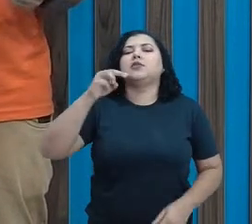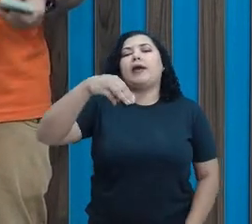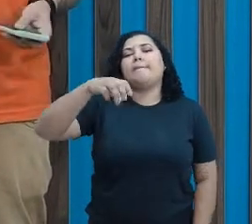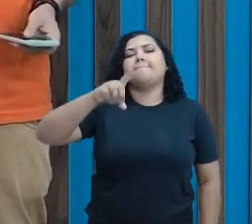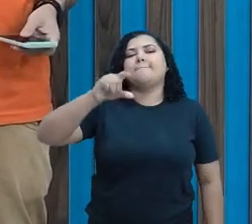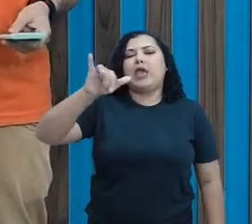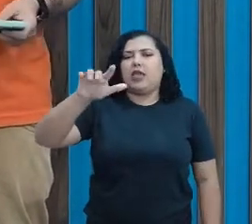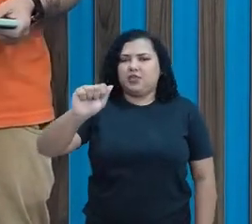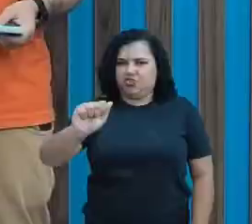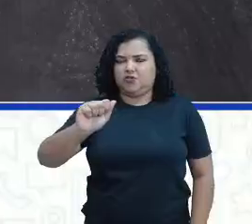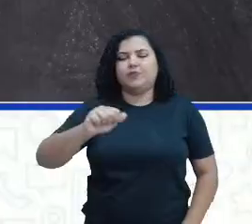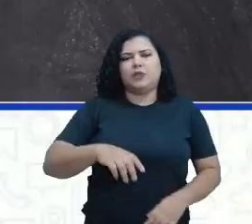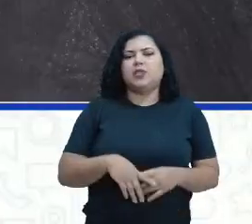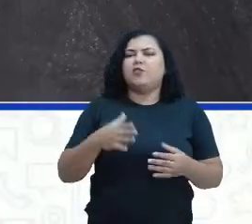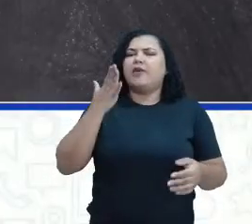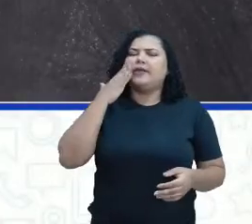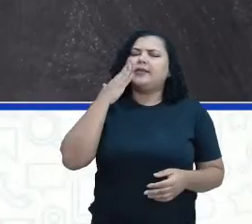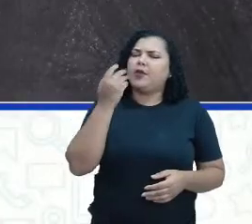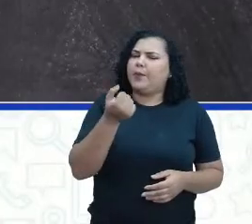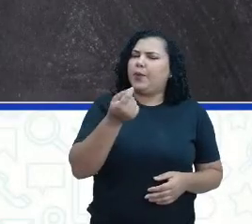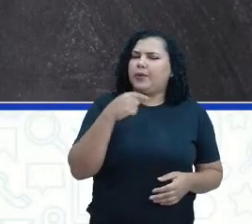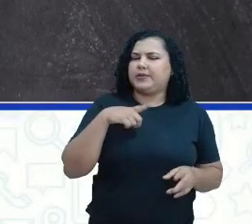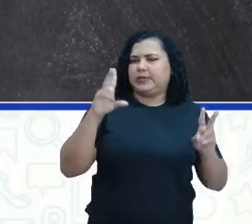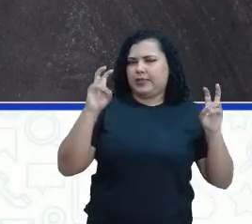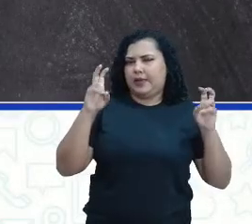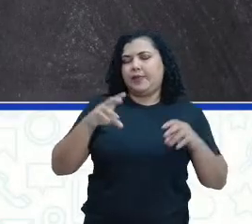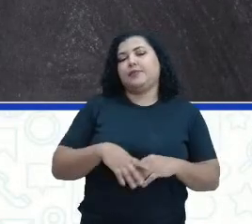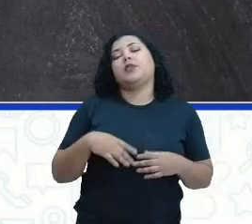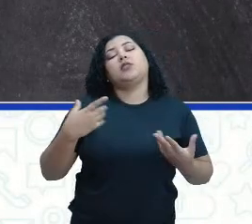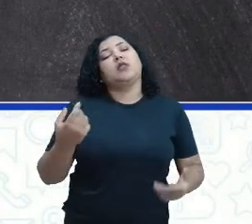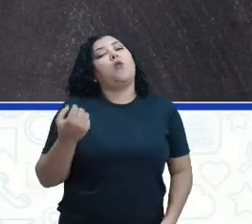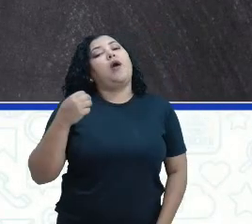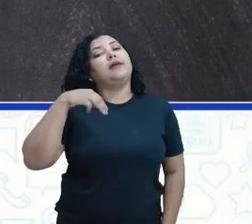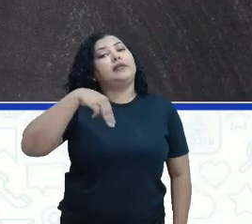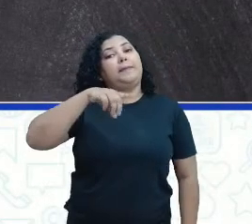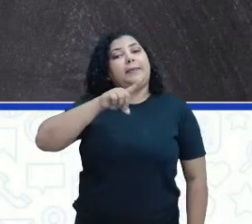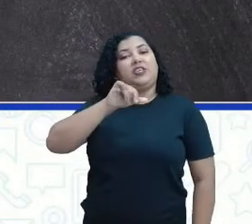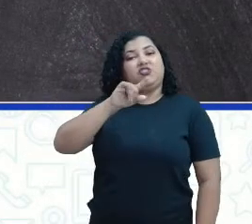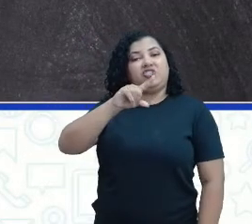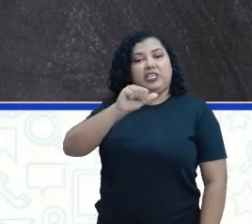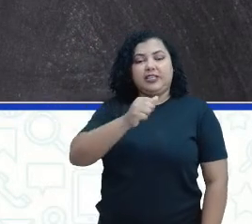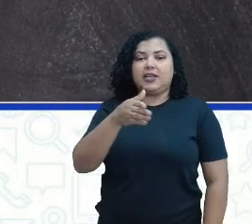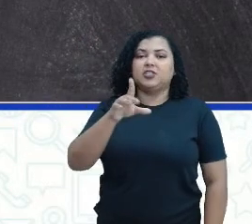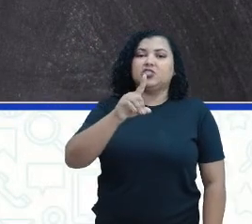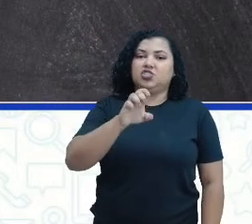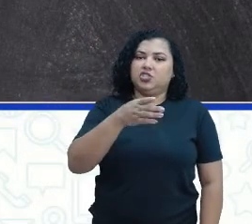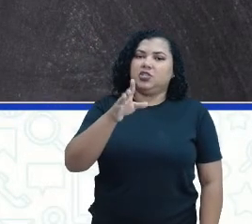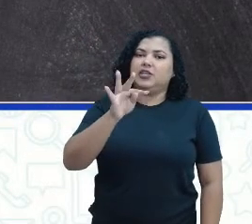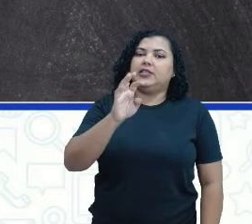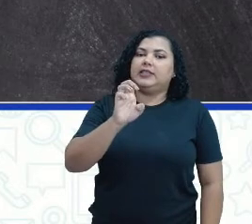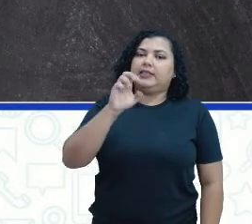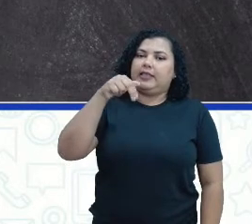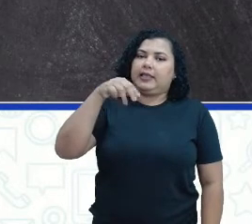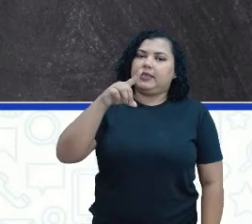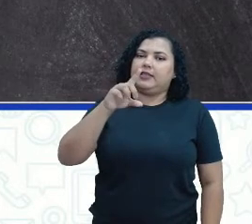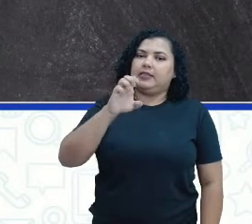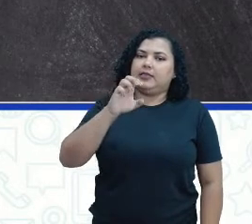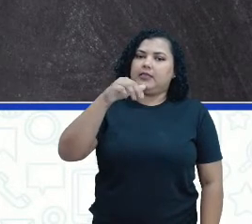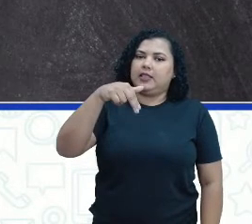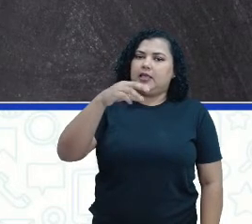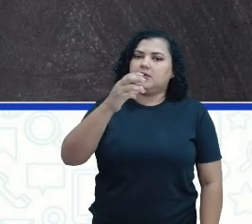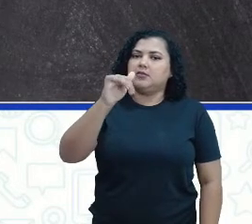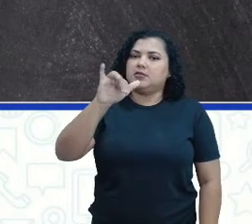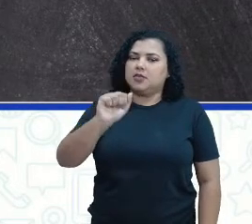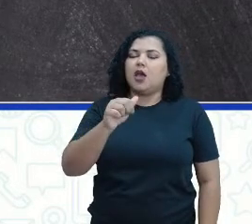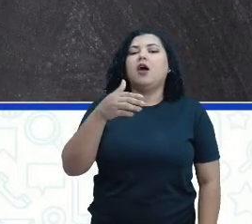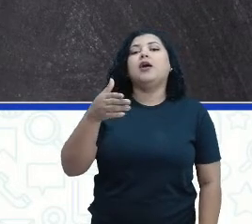tentar entender um pouco por isso daí, tá bom? Então, as medidas de tendência central que a gente viu nas aulas anteriores, principalmente na primeira aula, vai lá no